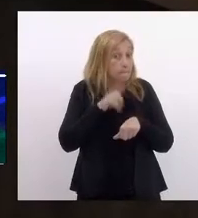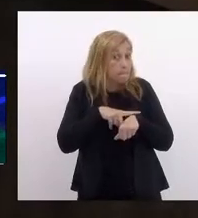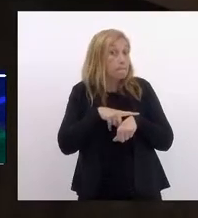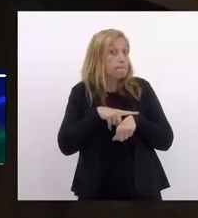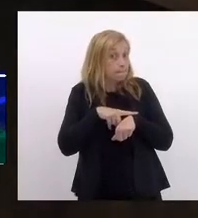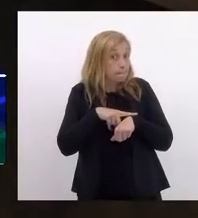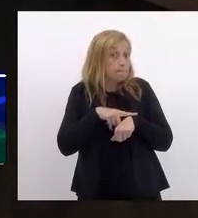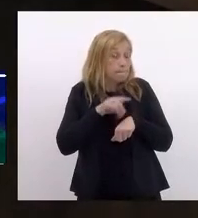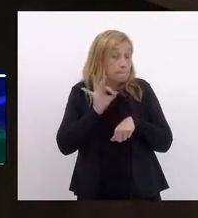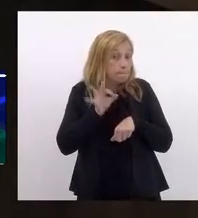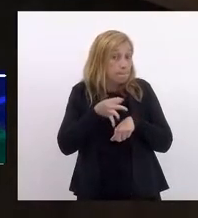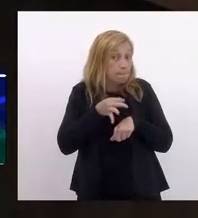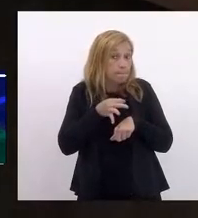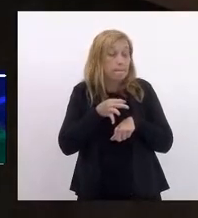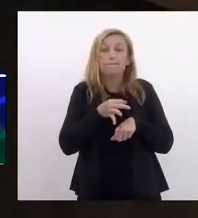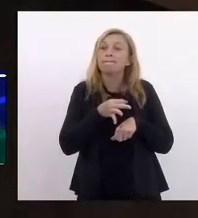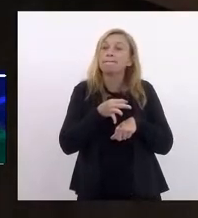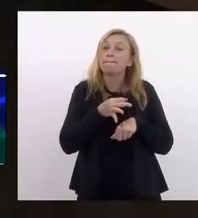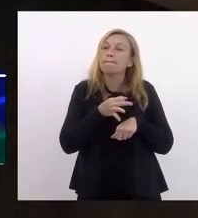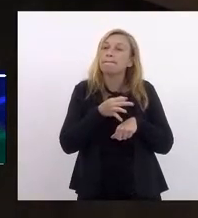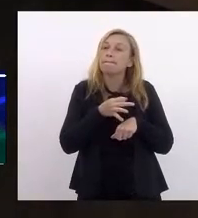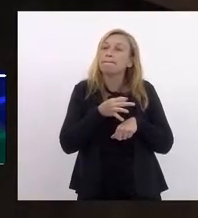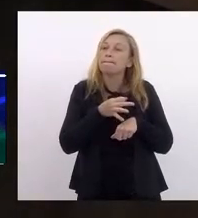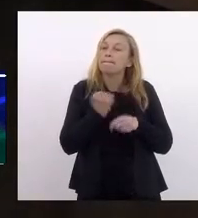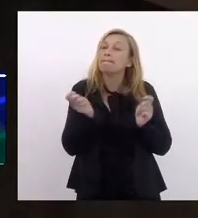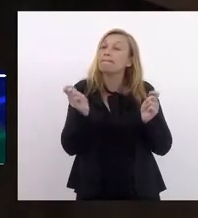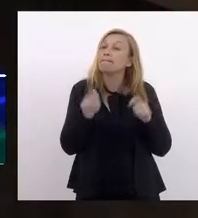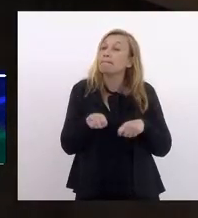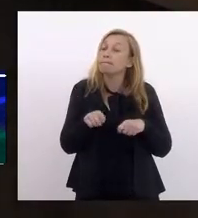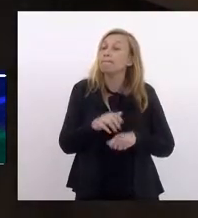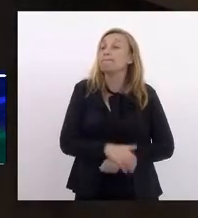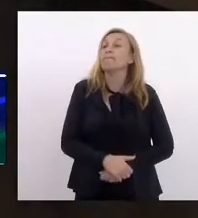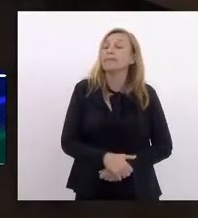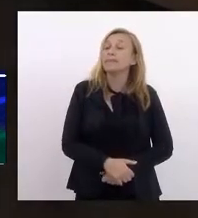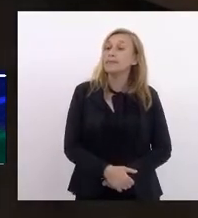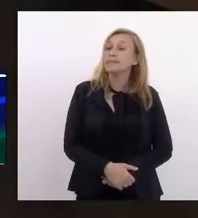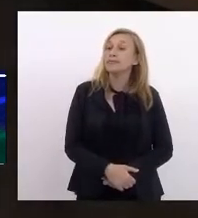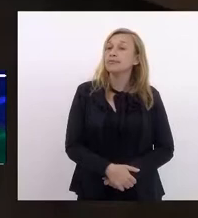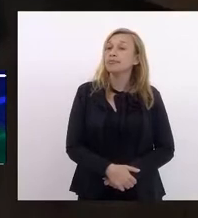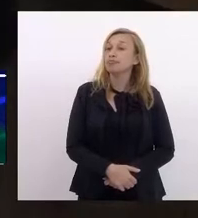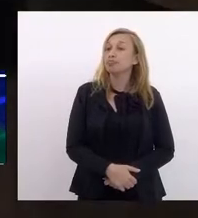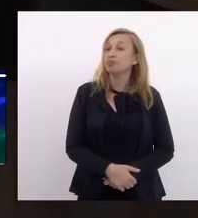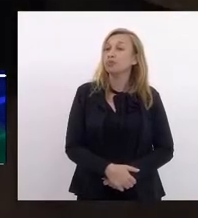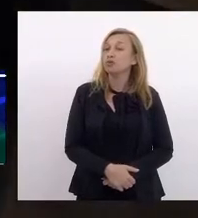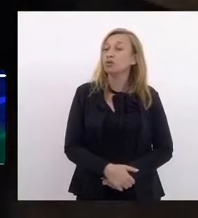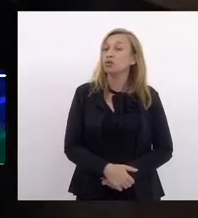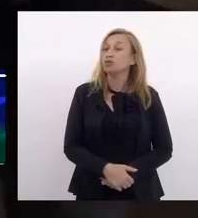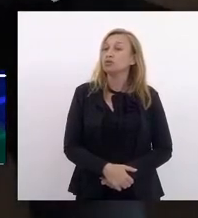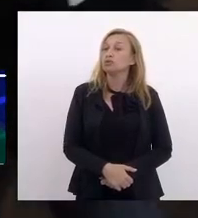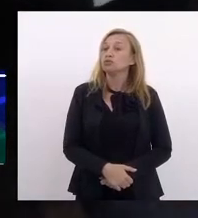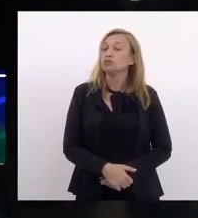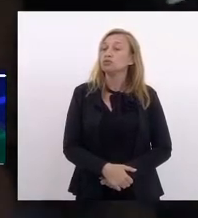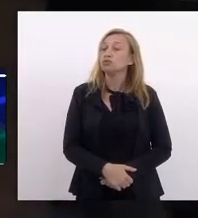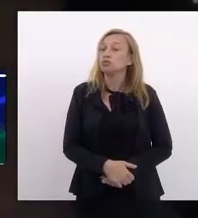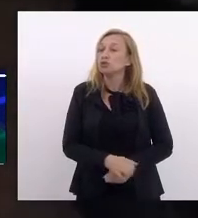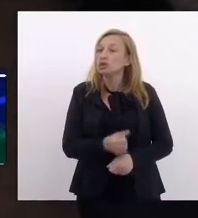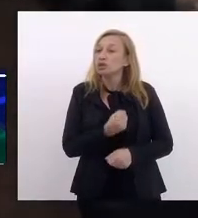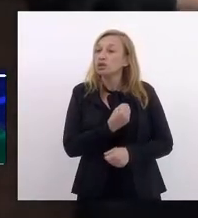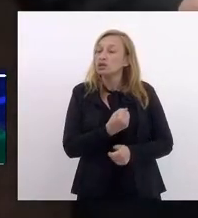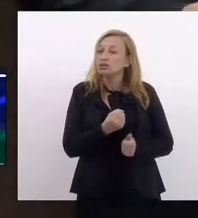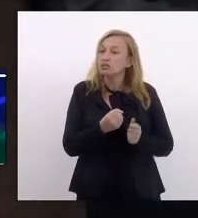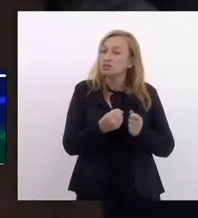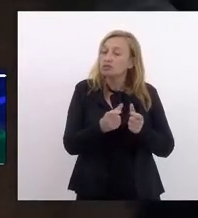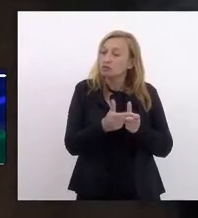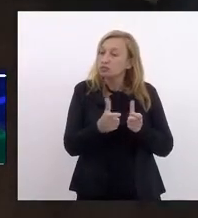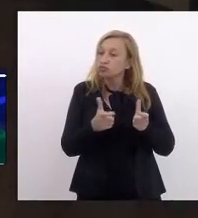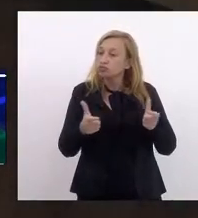útil de verificar a possibilidade de aumentar a abrangência. Mas